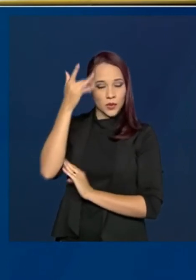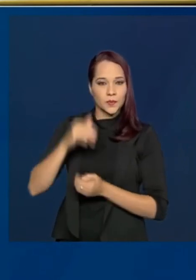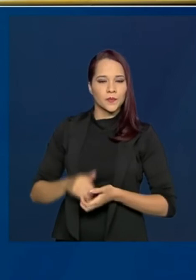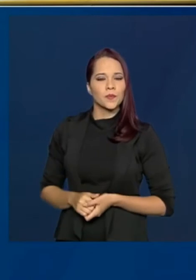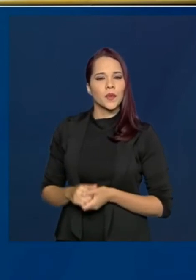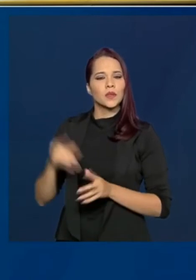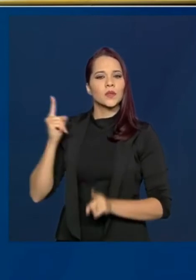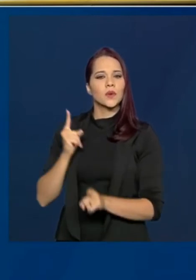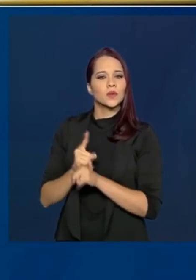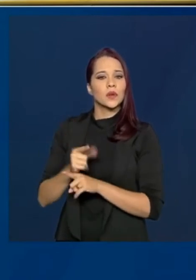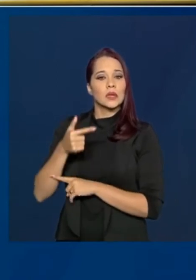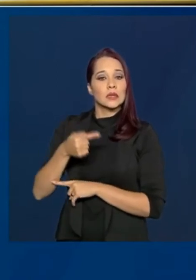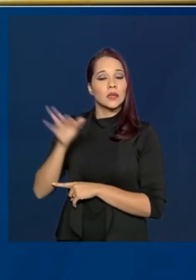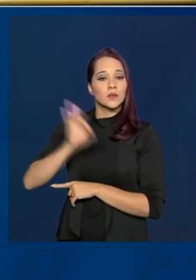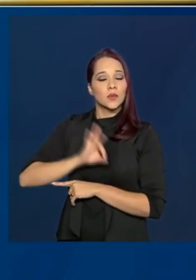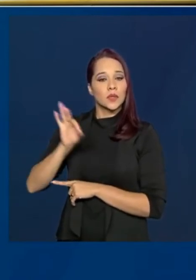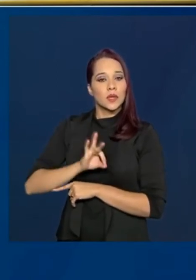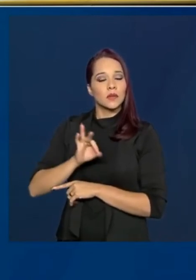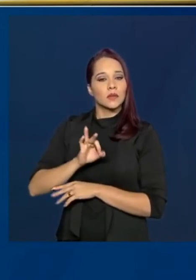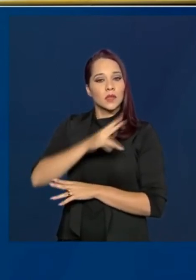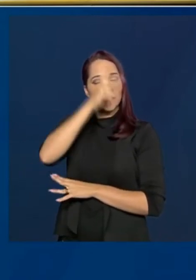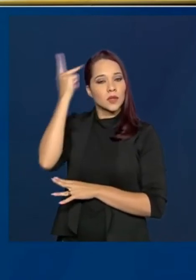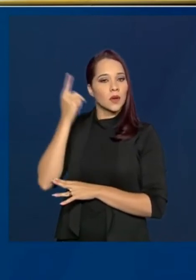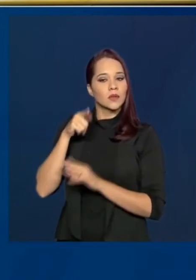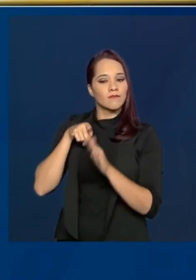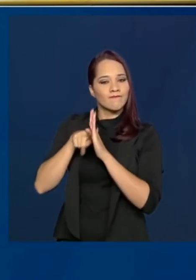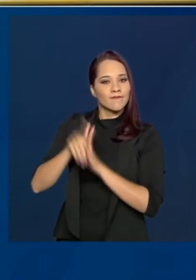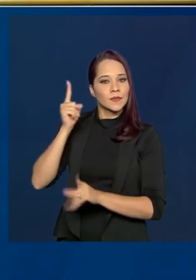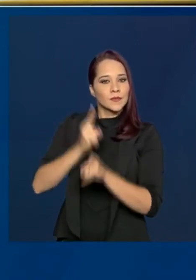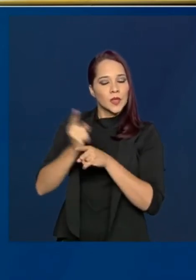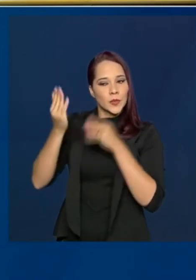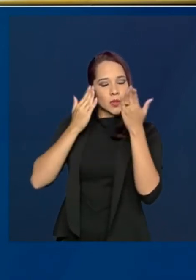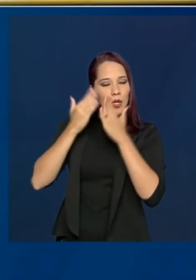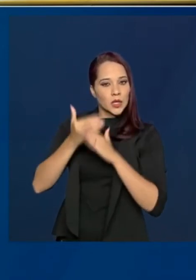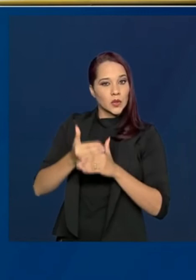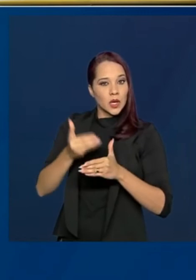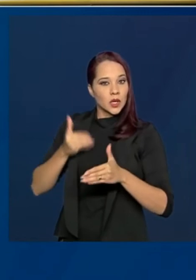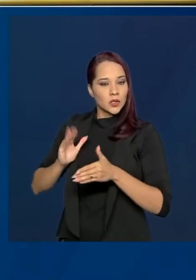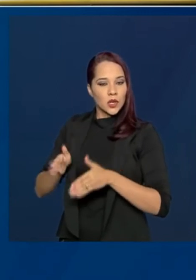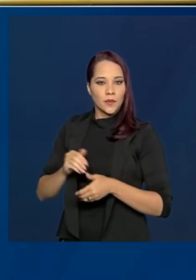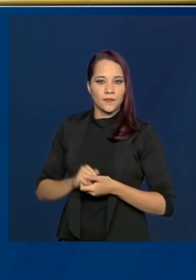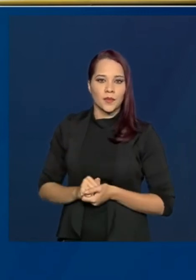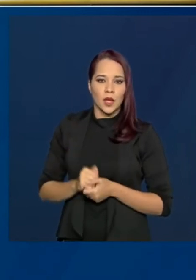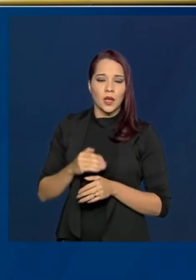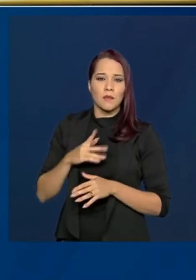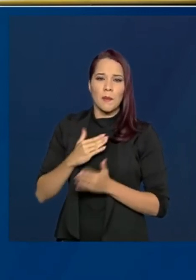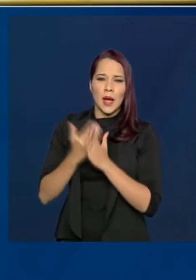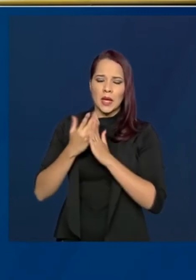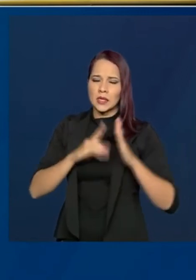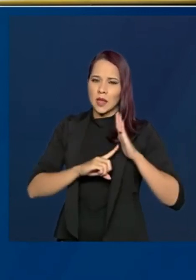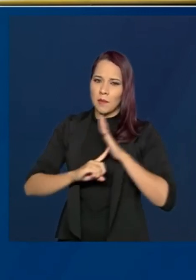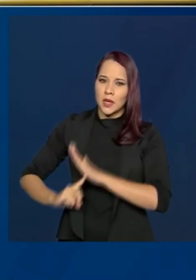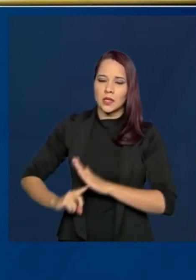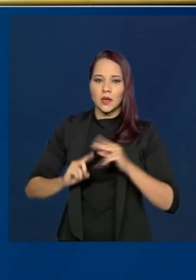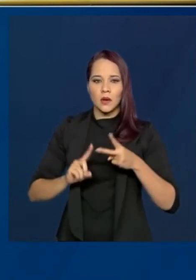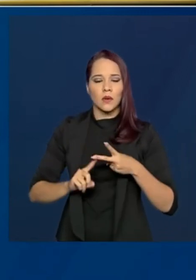nós encontramos 7% dos indivíduos com diagnóstico psiquiátrico prévio, sendo mais frequentes a depressão maior,